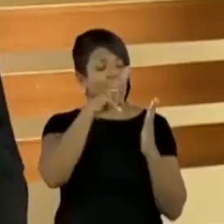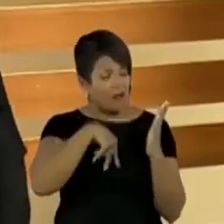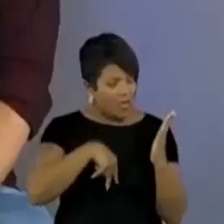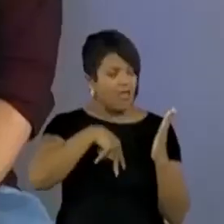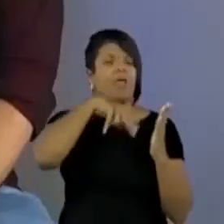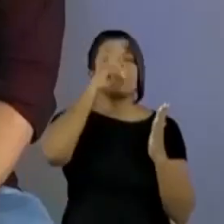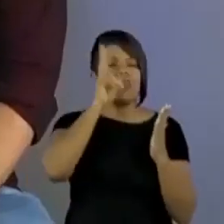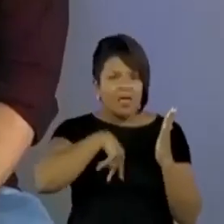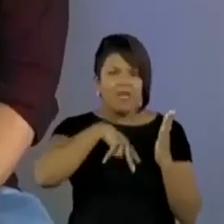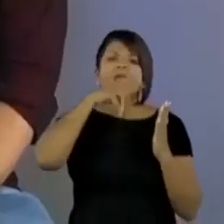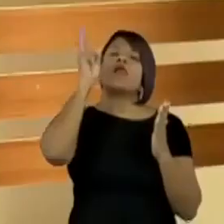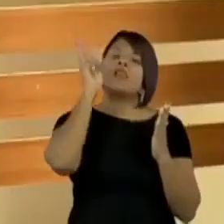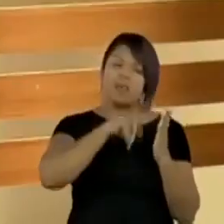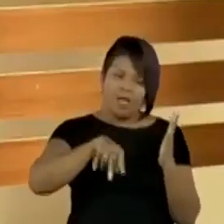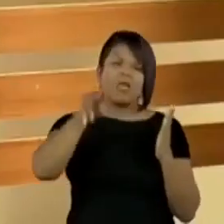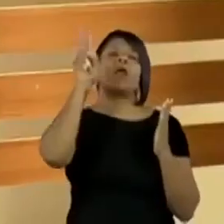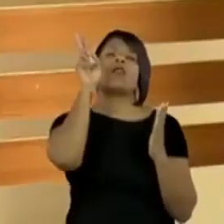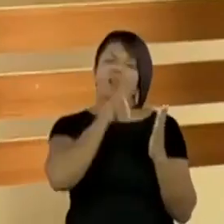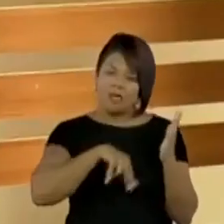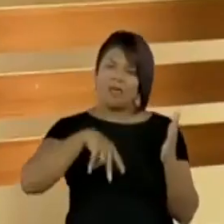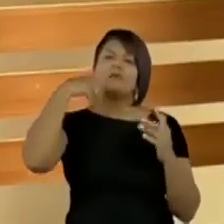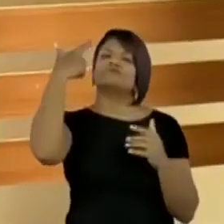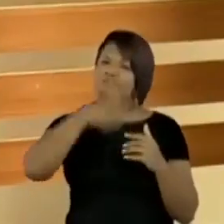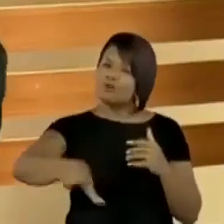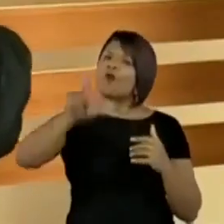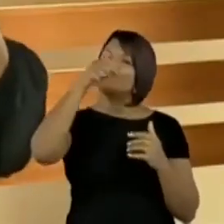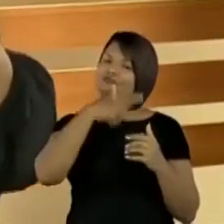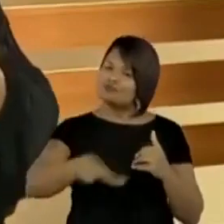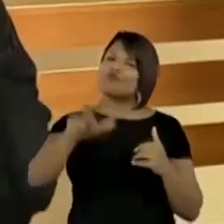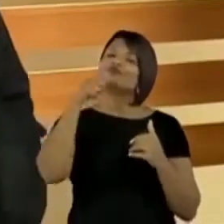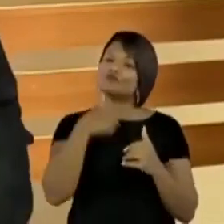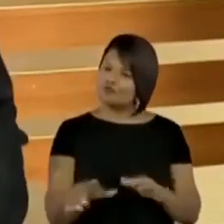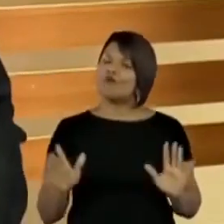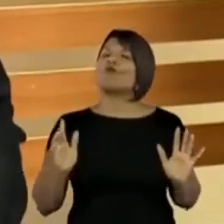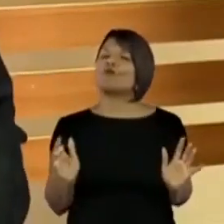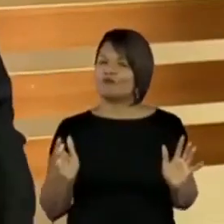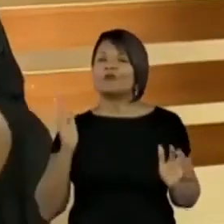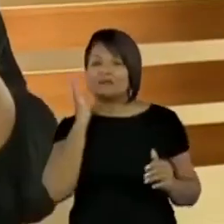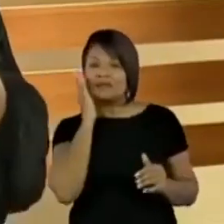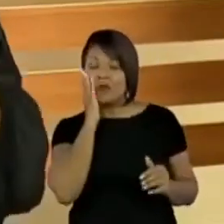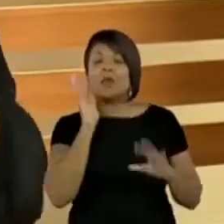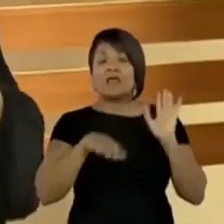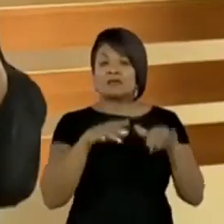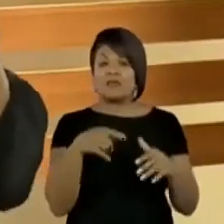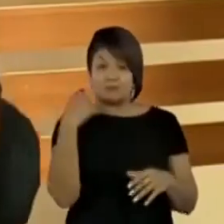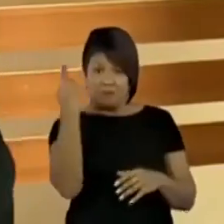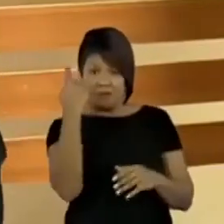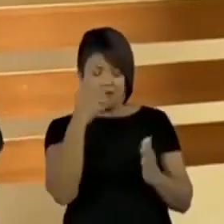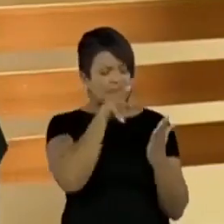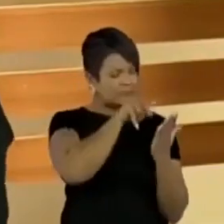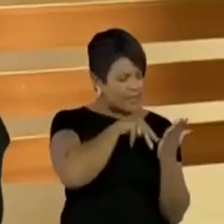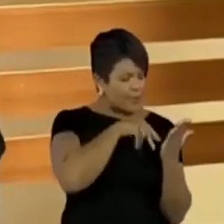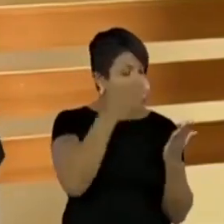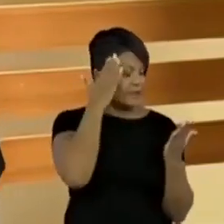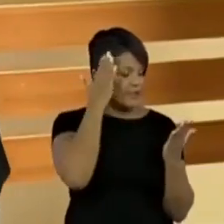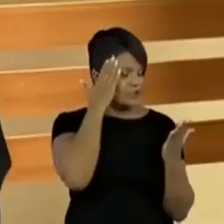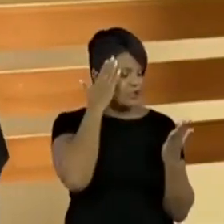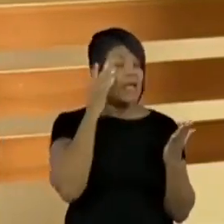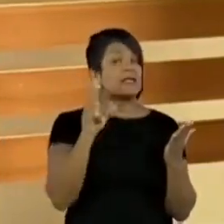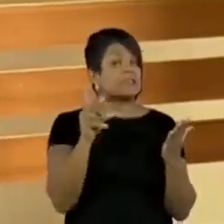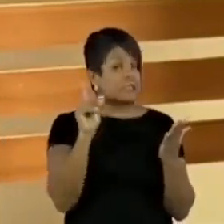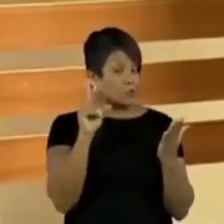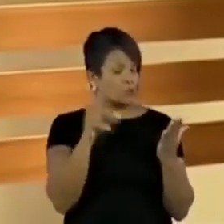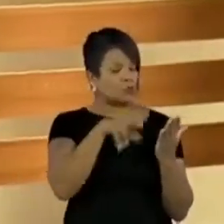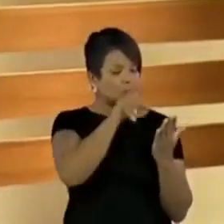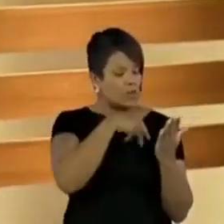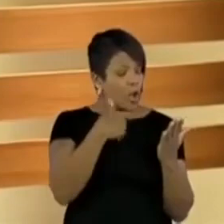mais de uma vez. Tem texto que você lê uma vez, beleza. Tem texto que você vai ler a segunda vez, vai entender outra coisa. E tem texto que você precisa realmente de um